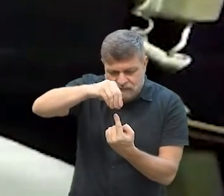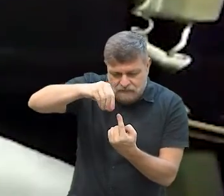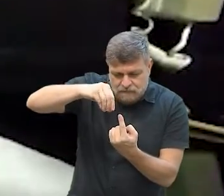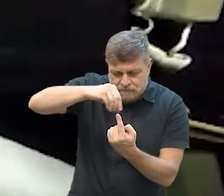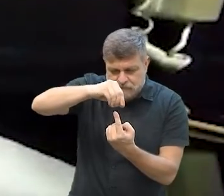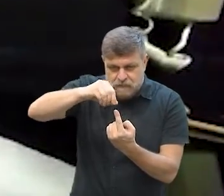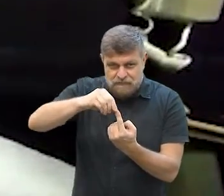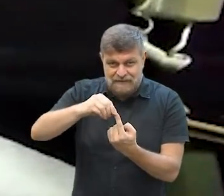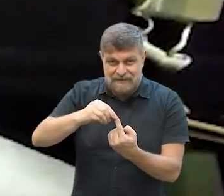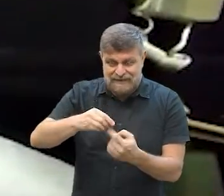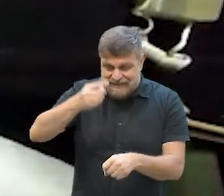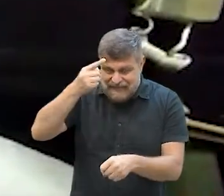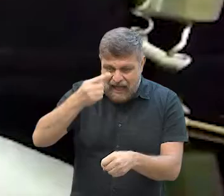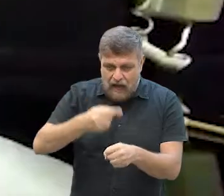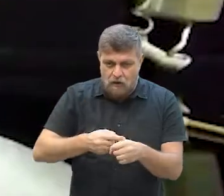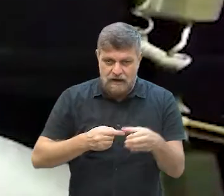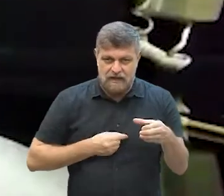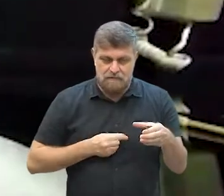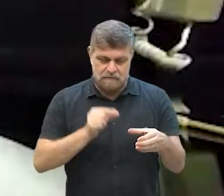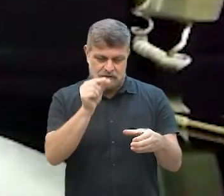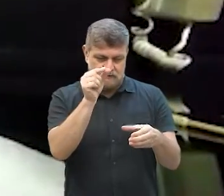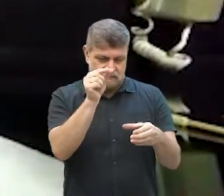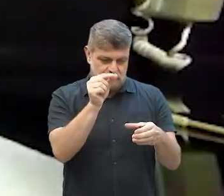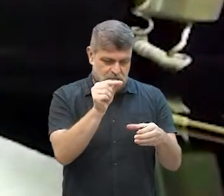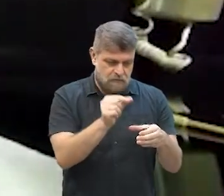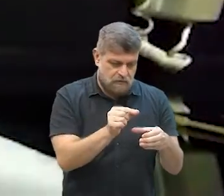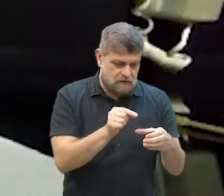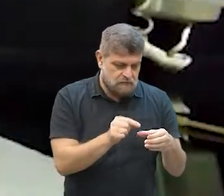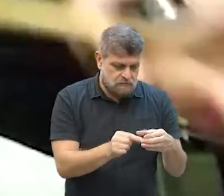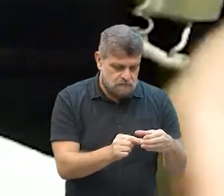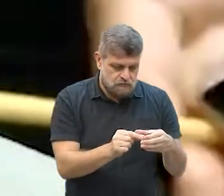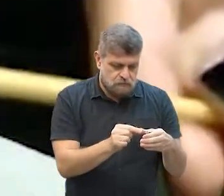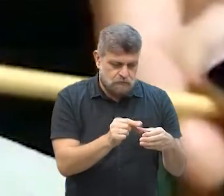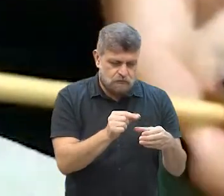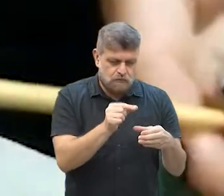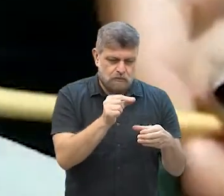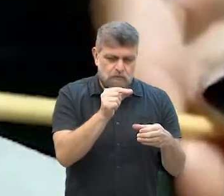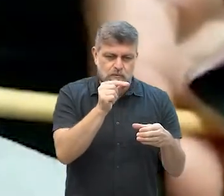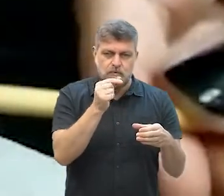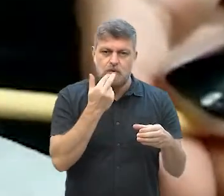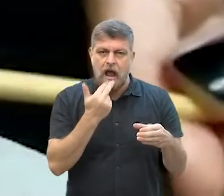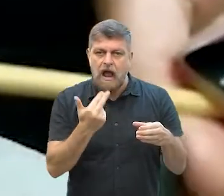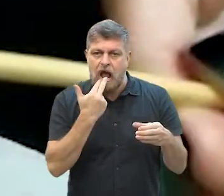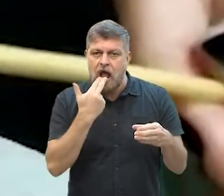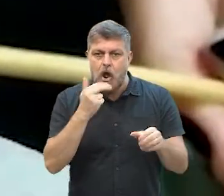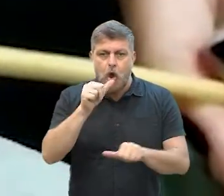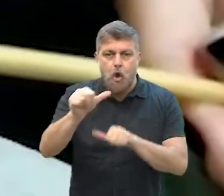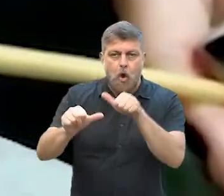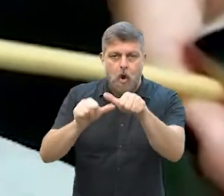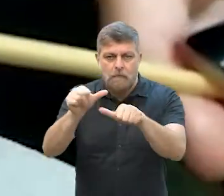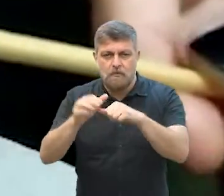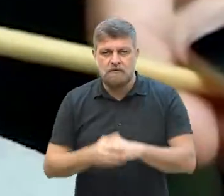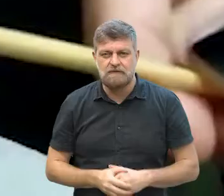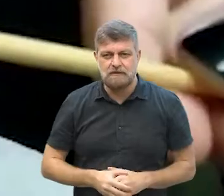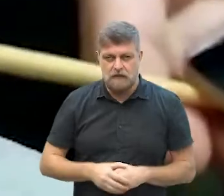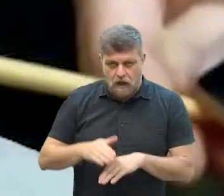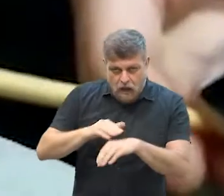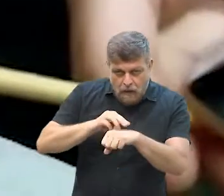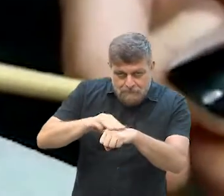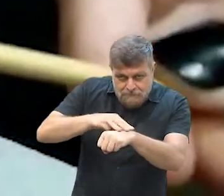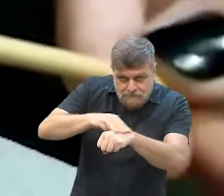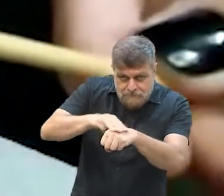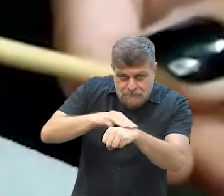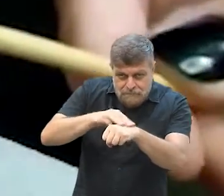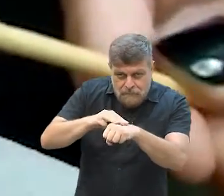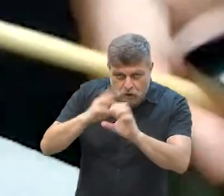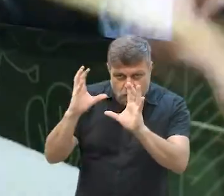através do contato desse reagente com a bebida, ele faz a detecção, ele muda de cor. Para um tom marrom escuro, é